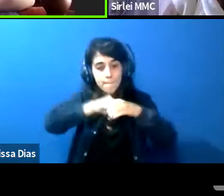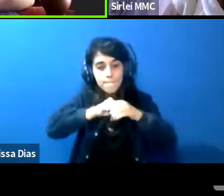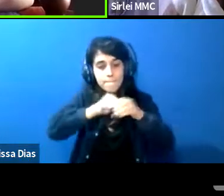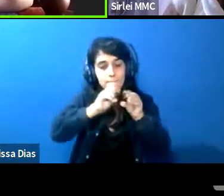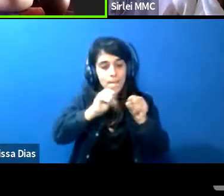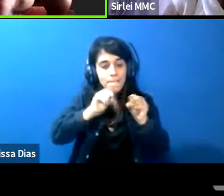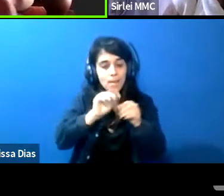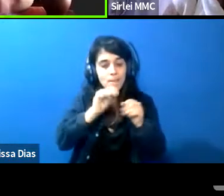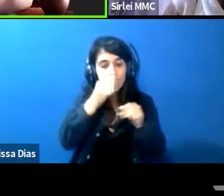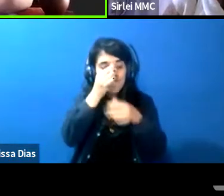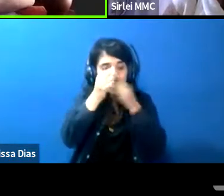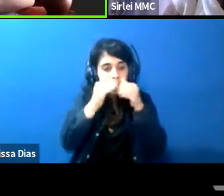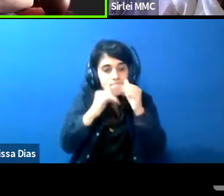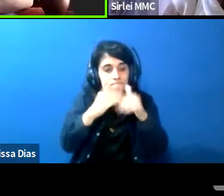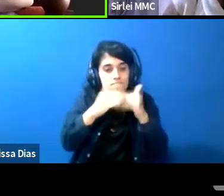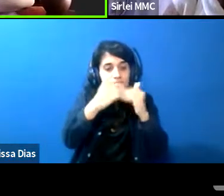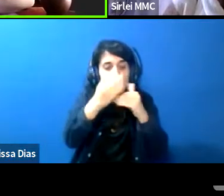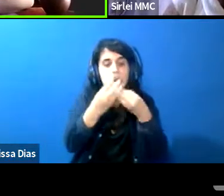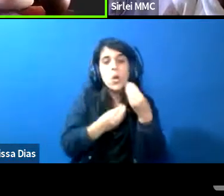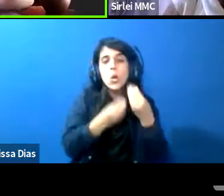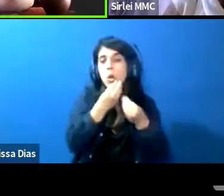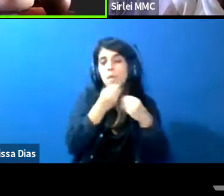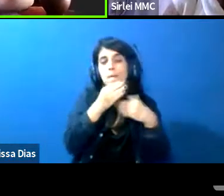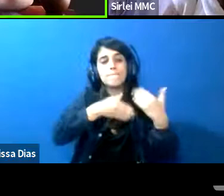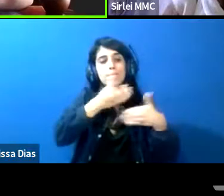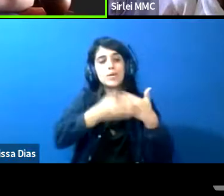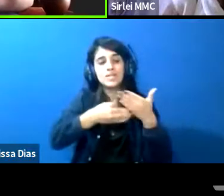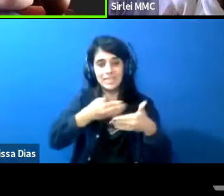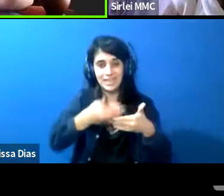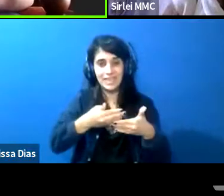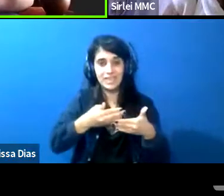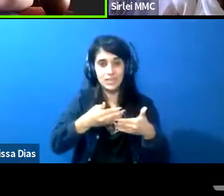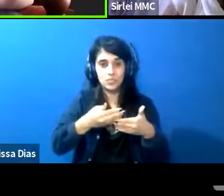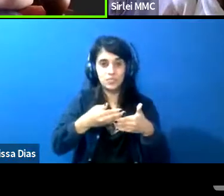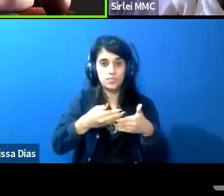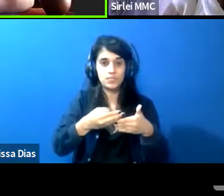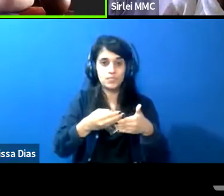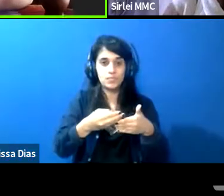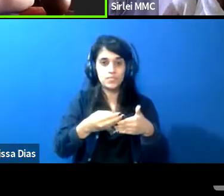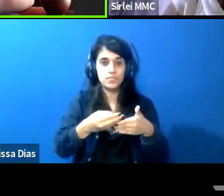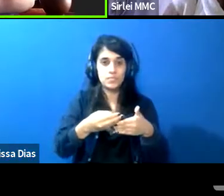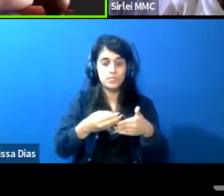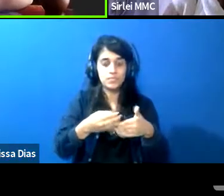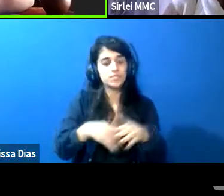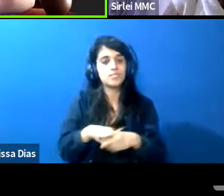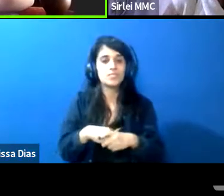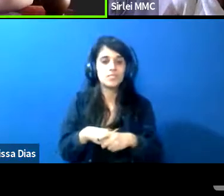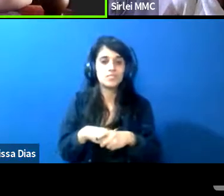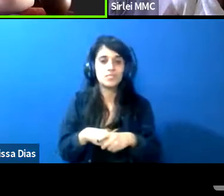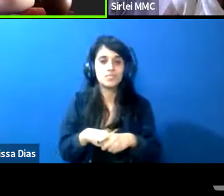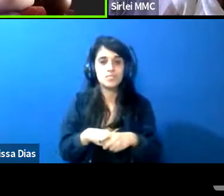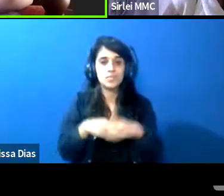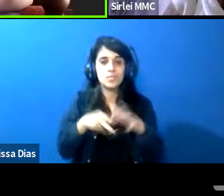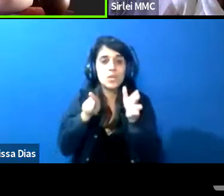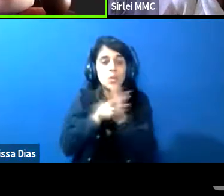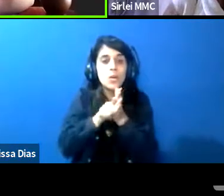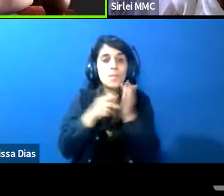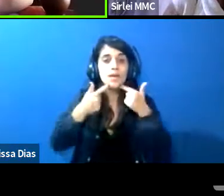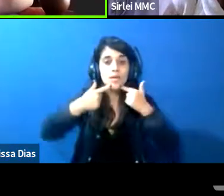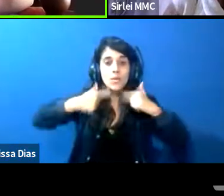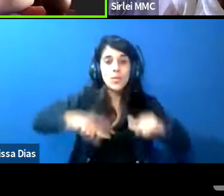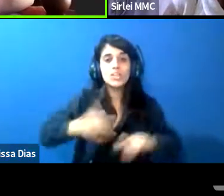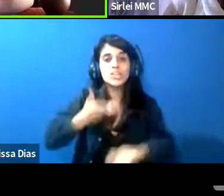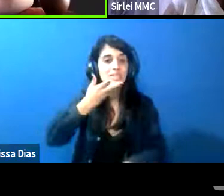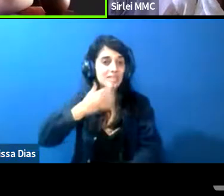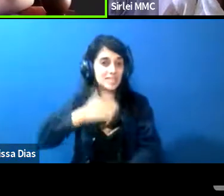sementinha, todo o processo, mas no jeito lá de trabalhar, de falar da língua das crianças,